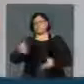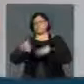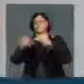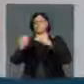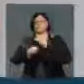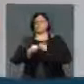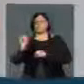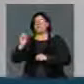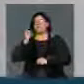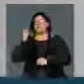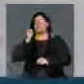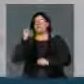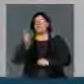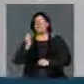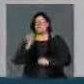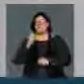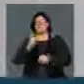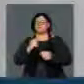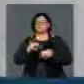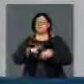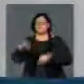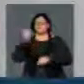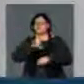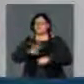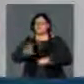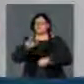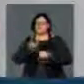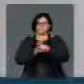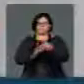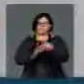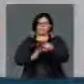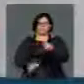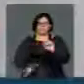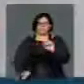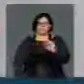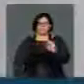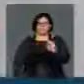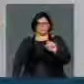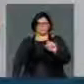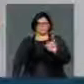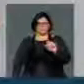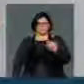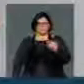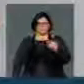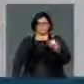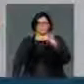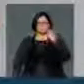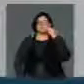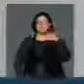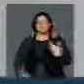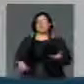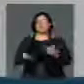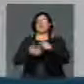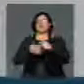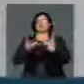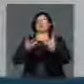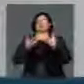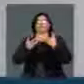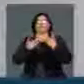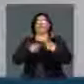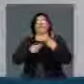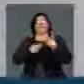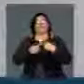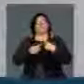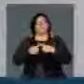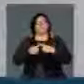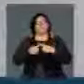importância foi deferida através de consulta às cooperativas, como forma de concentrar os esforços da entidade nos